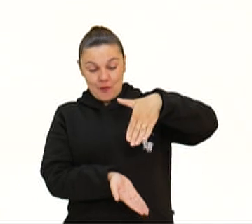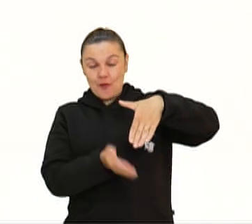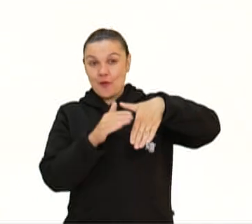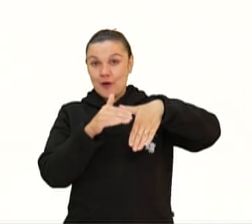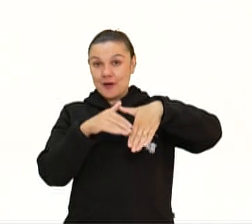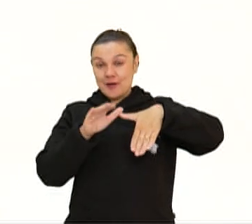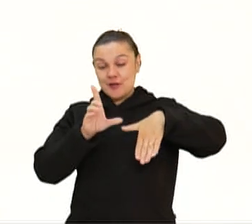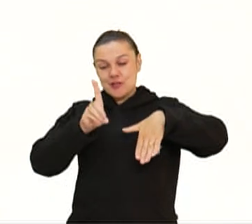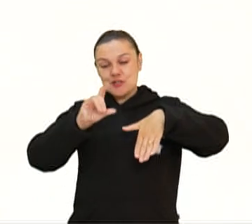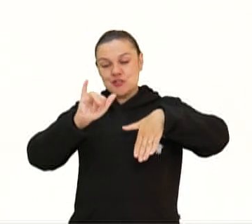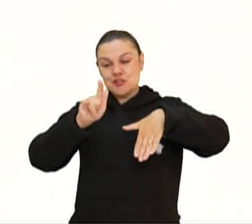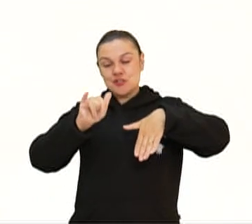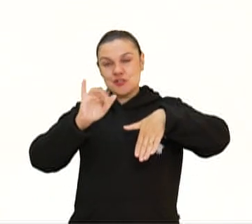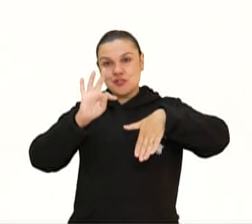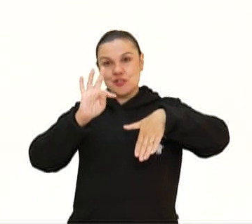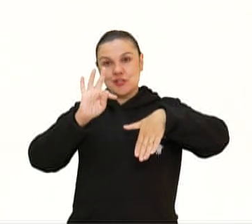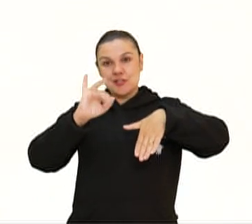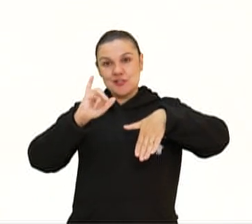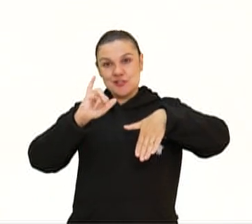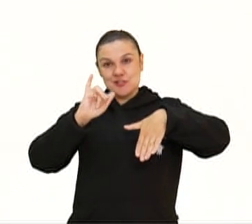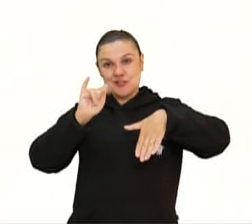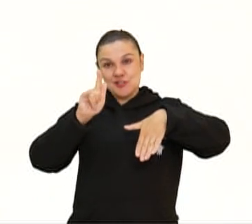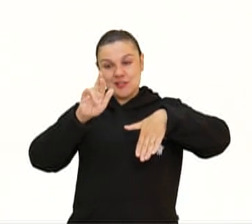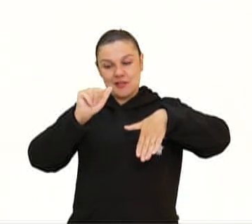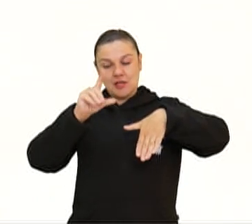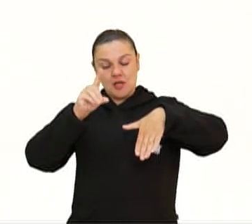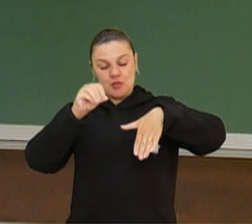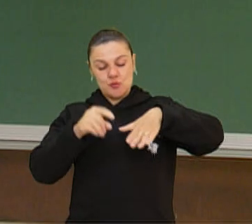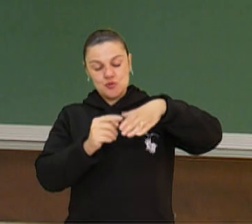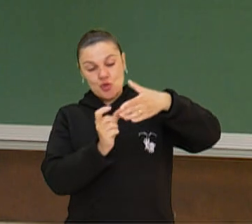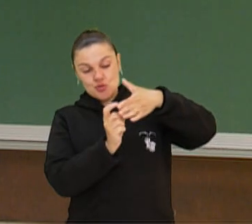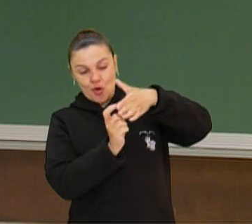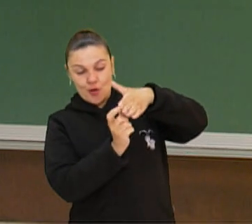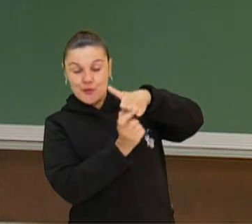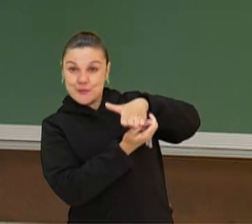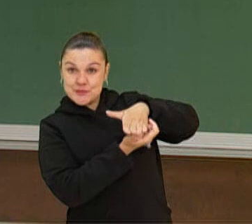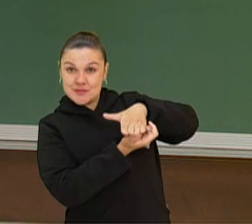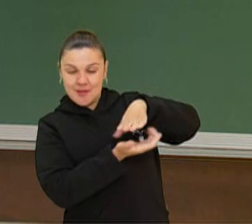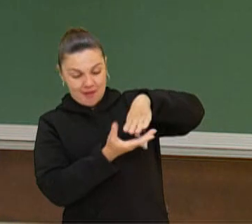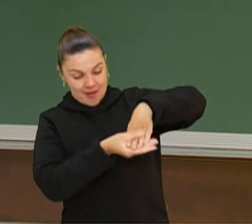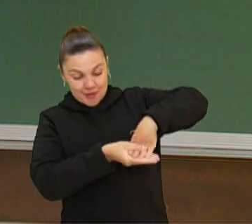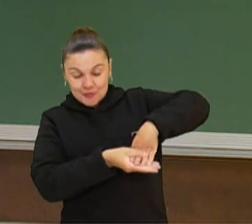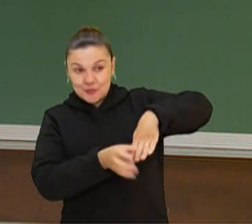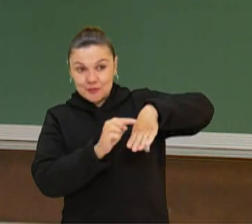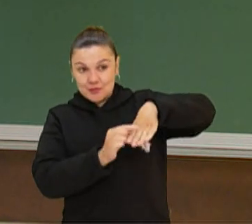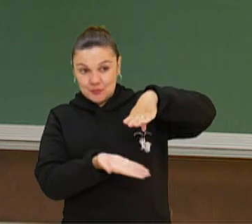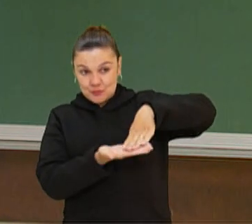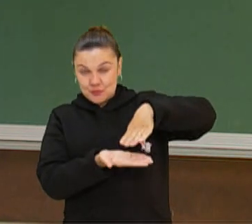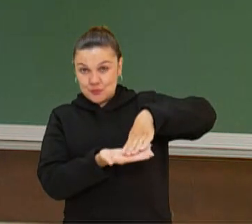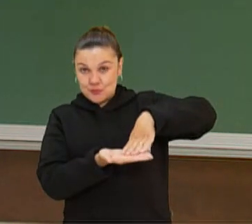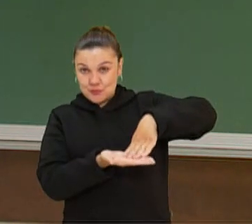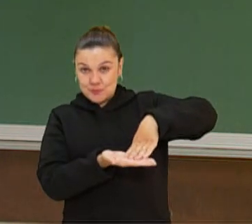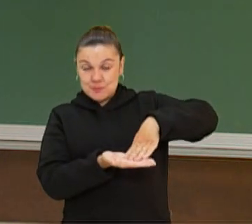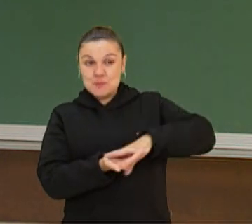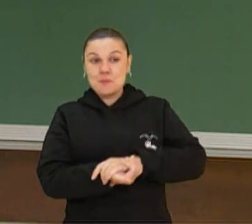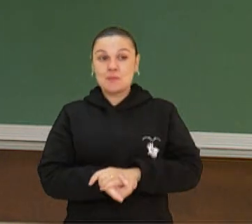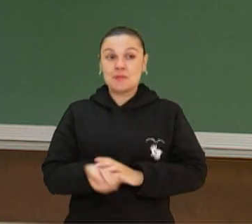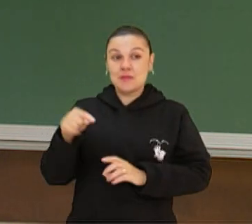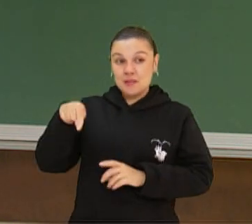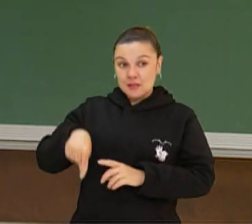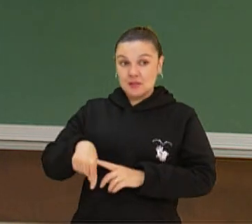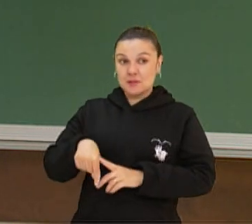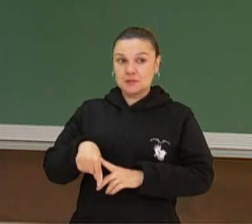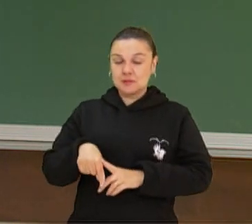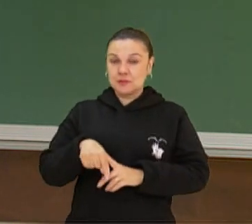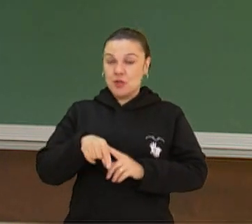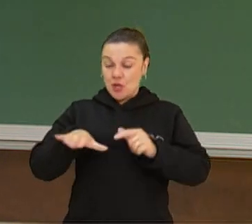os digitígrados, tá? Que vai ter os dedos só na ponta do pé, a ponta dos dedos ali, tá? E